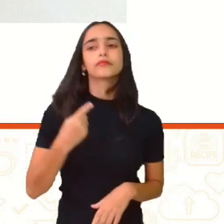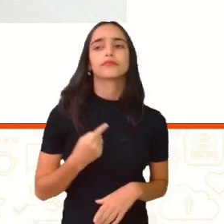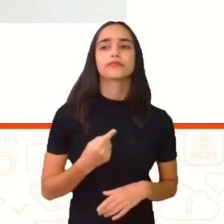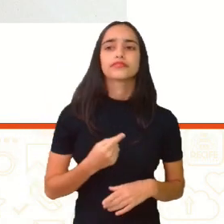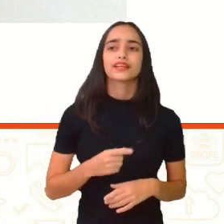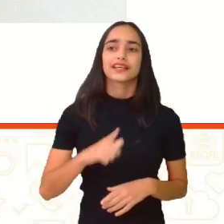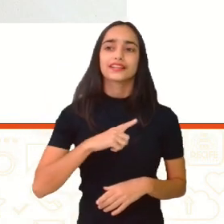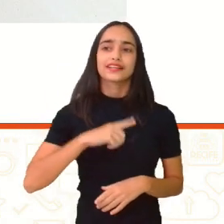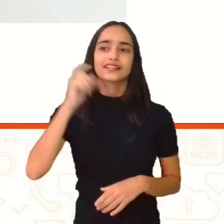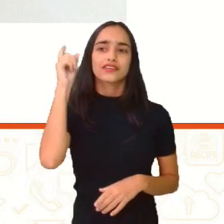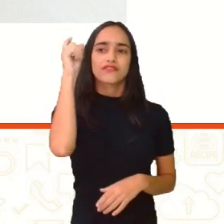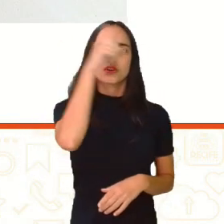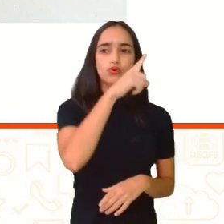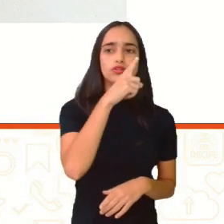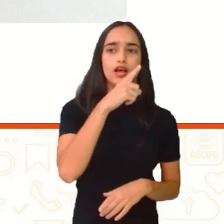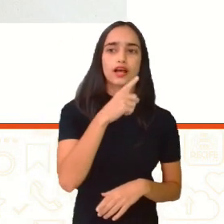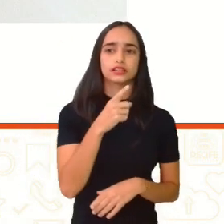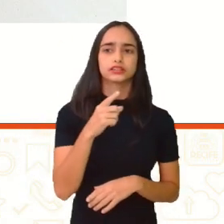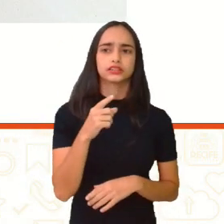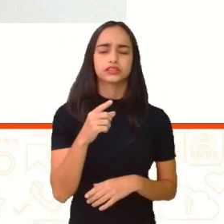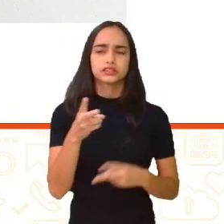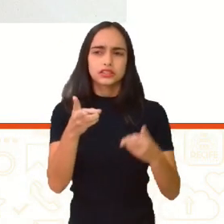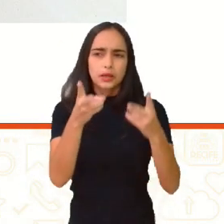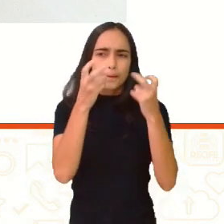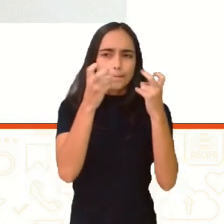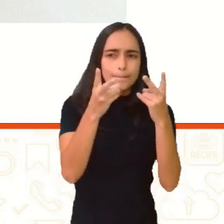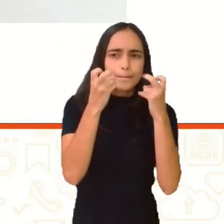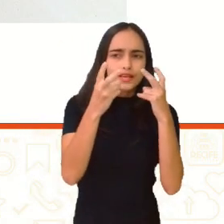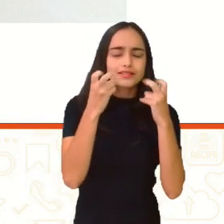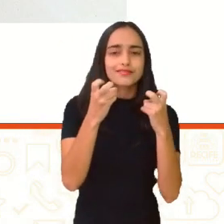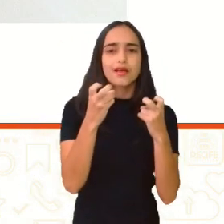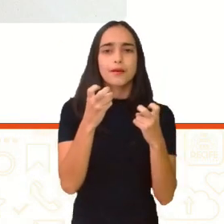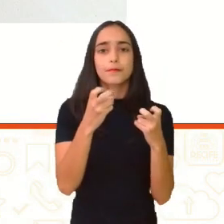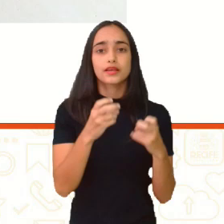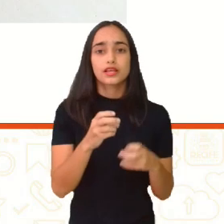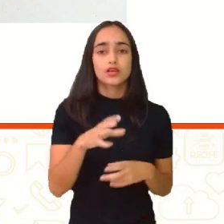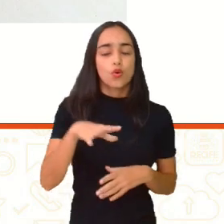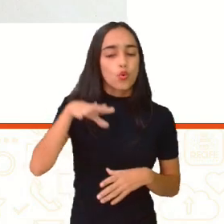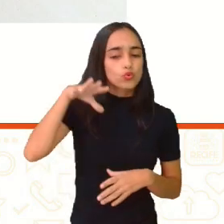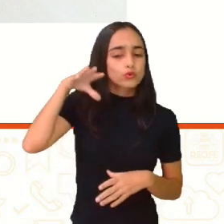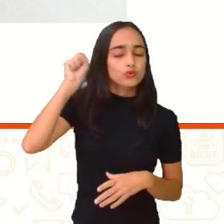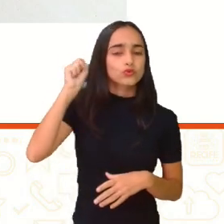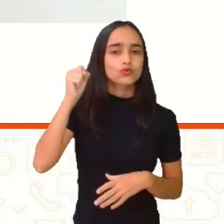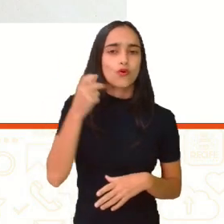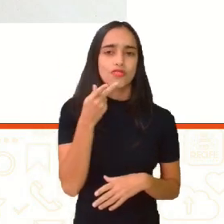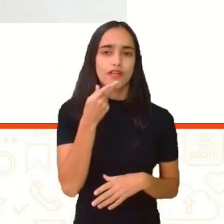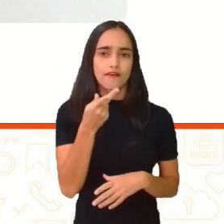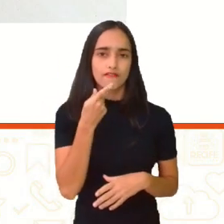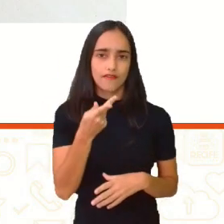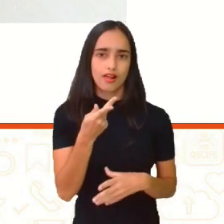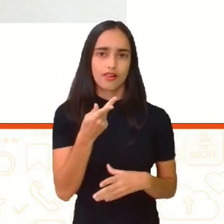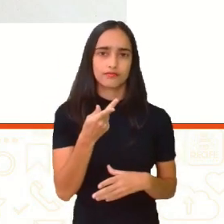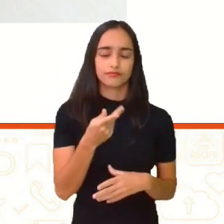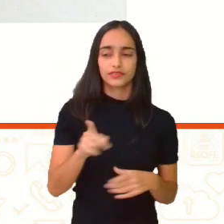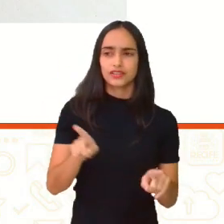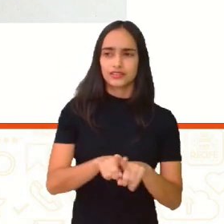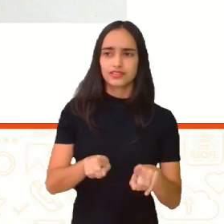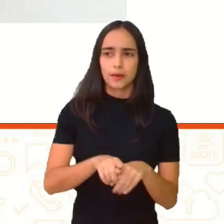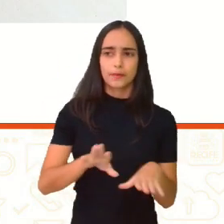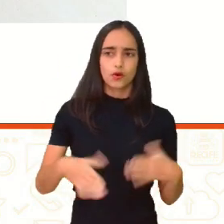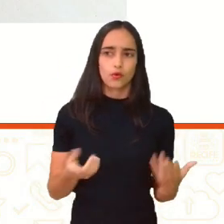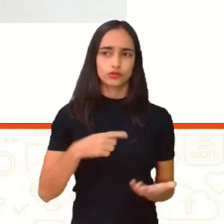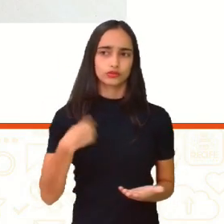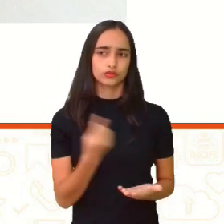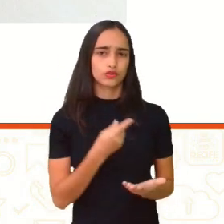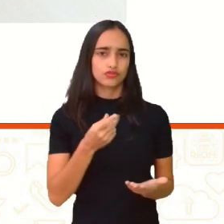dos sons da fala. Quando a gente fala em apropriação do sistema de escrita alfabética, naturalmente, né, a